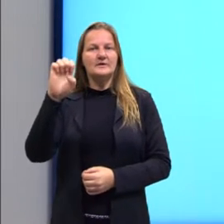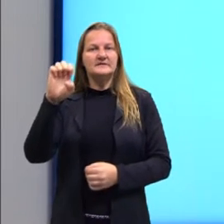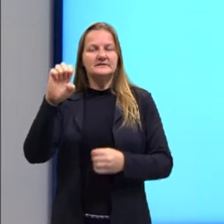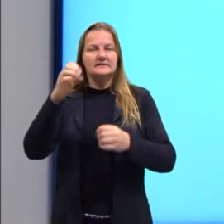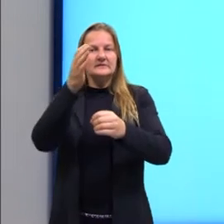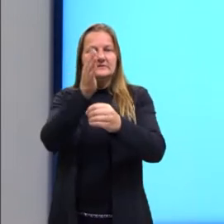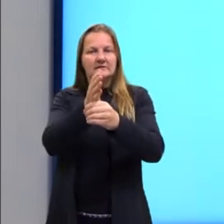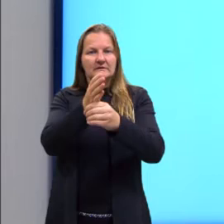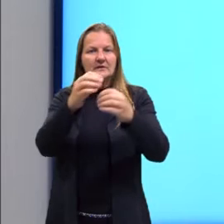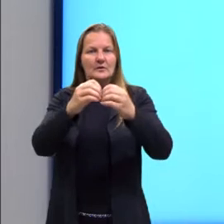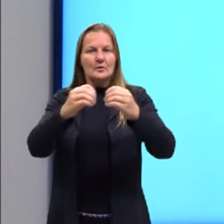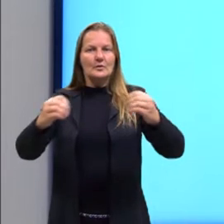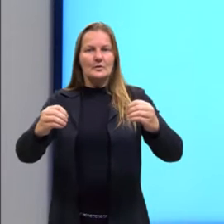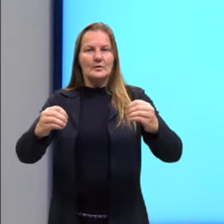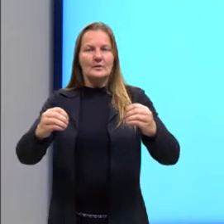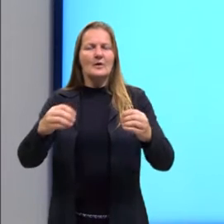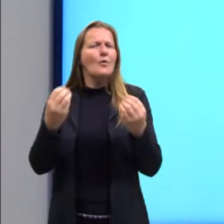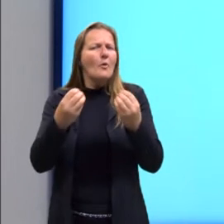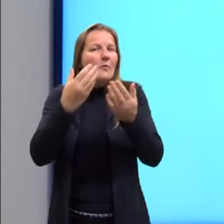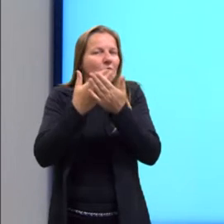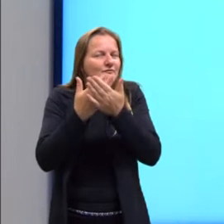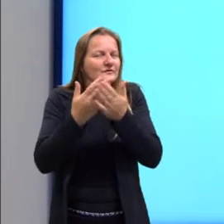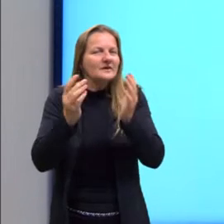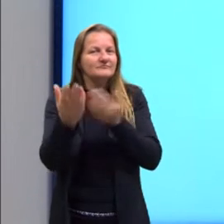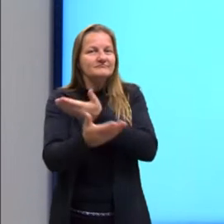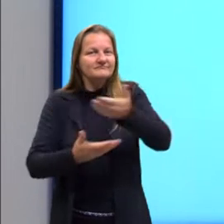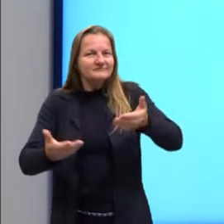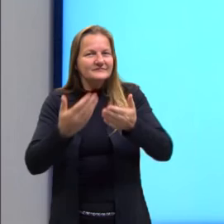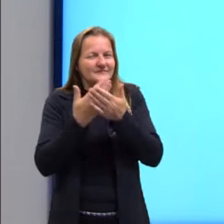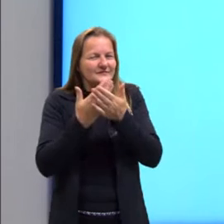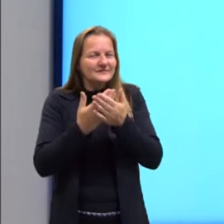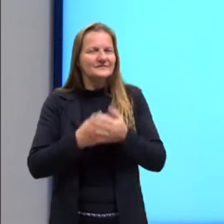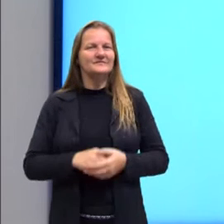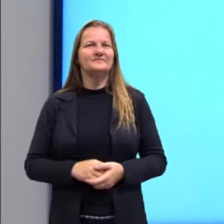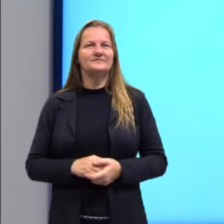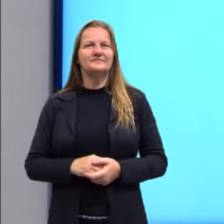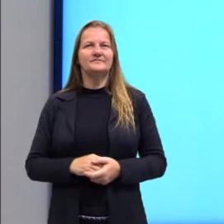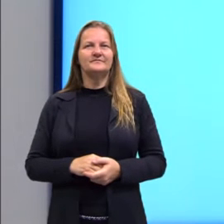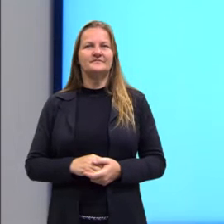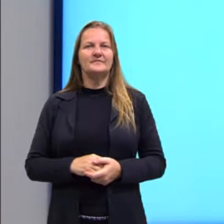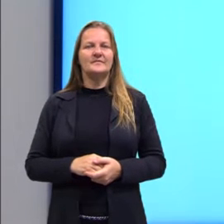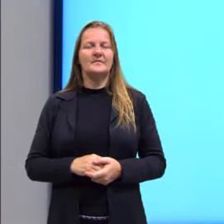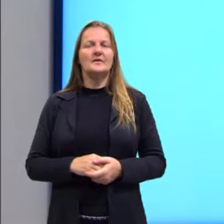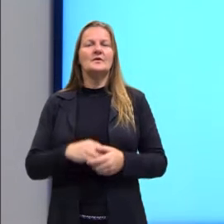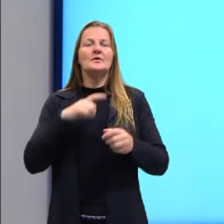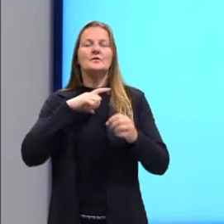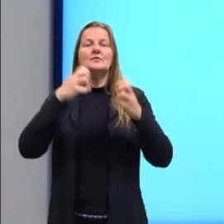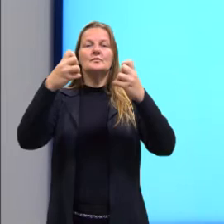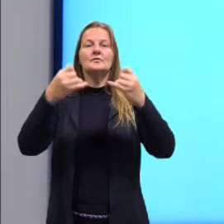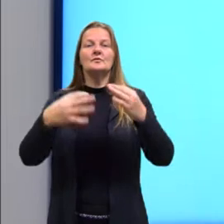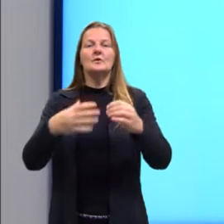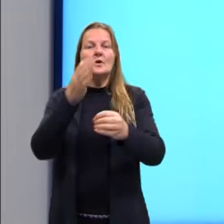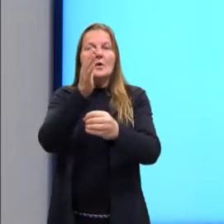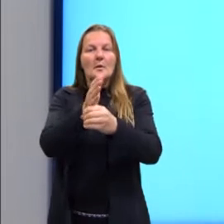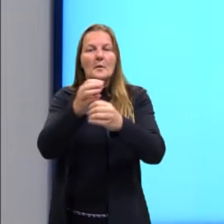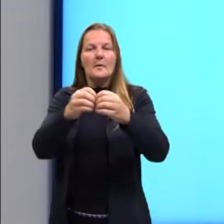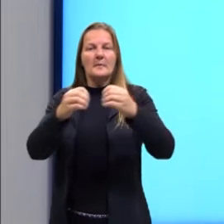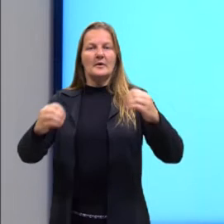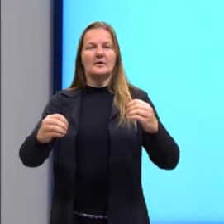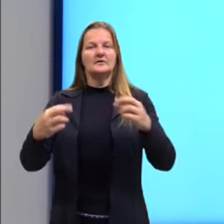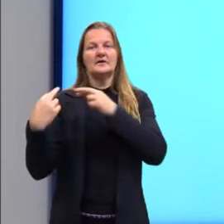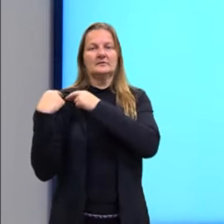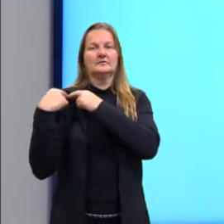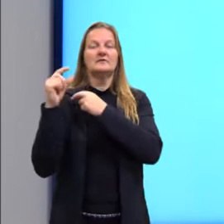estudar hoje beleza pessoal se preparem Tá bom então a meiose né Ela é